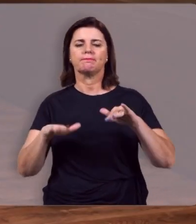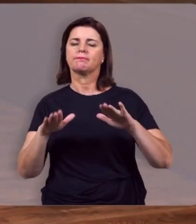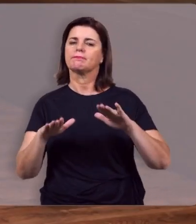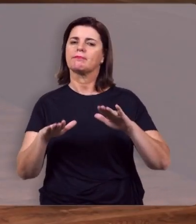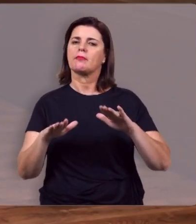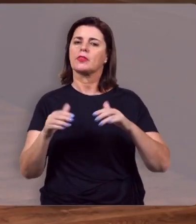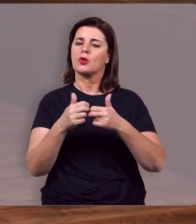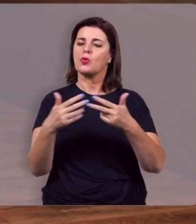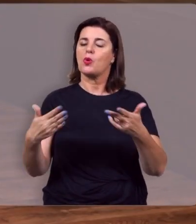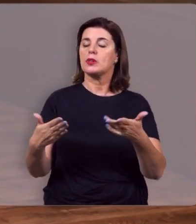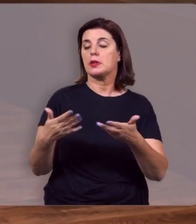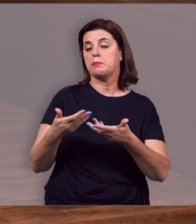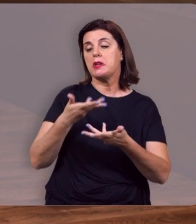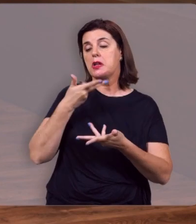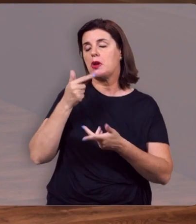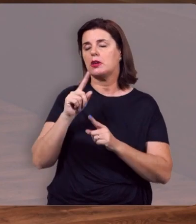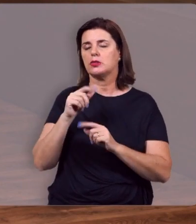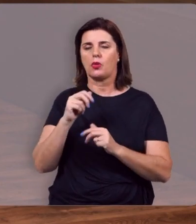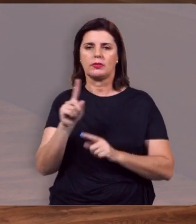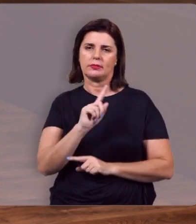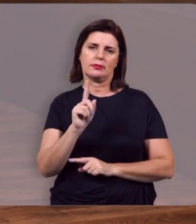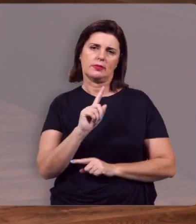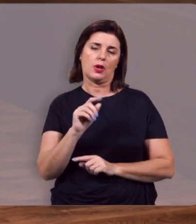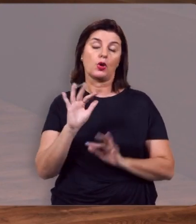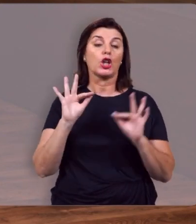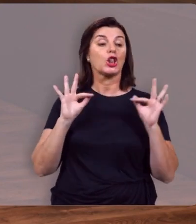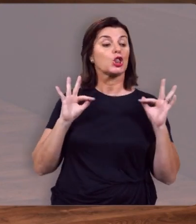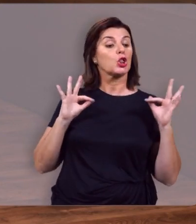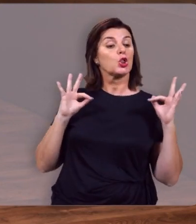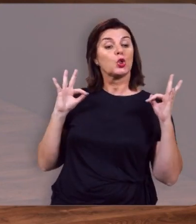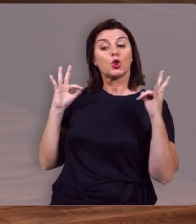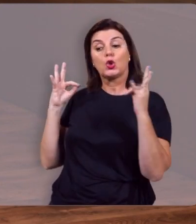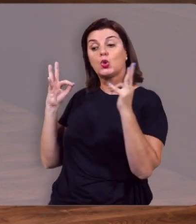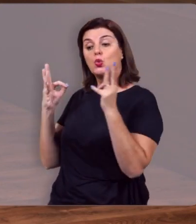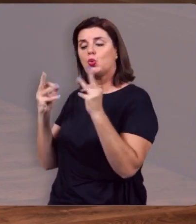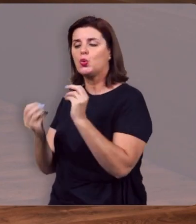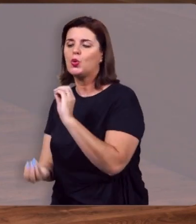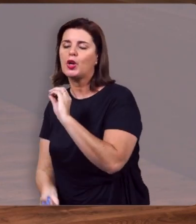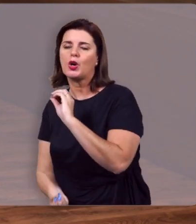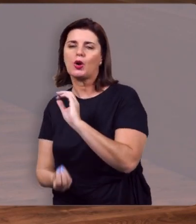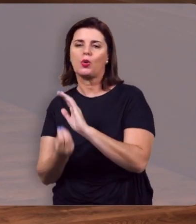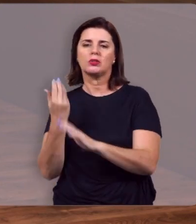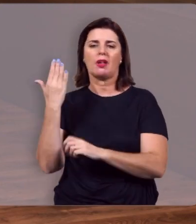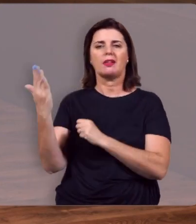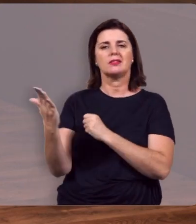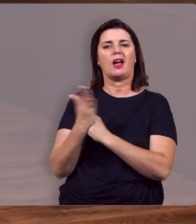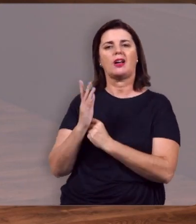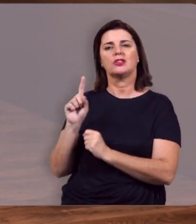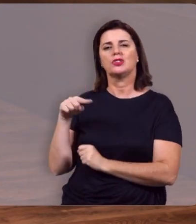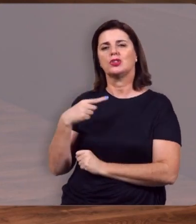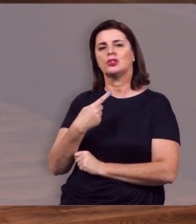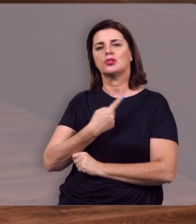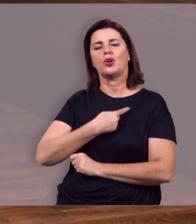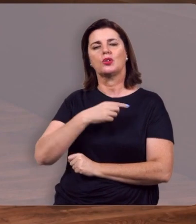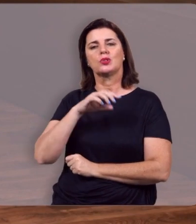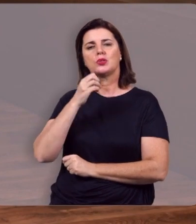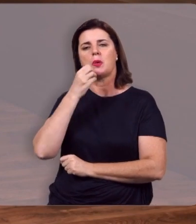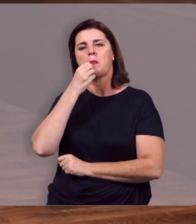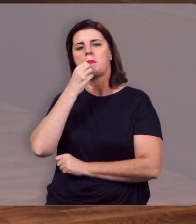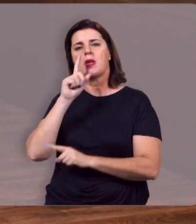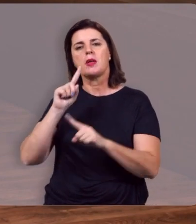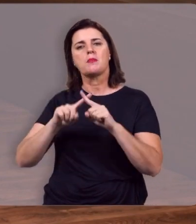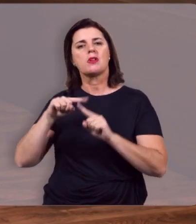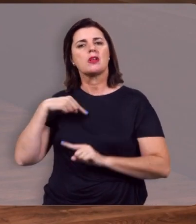algumas coisas, que as melhores coisas, não. Que todas as coisas cooperam para o bem daqueles que amam a